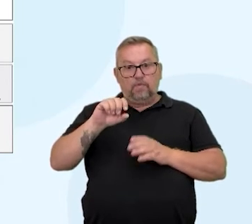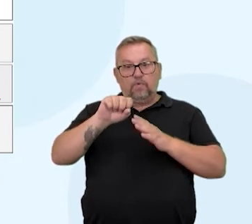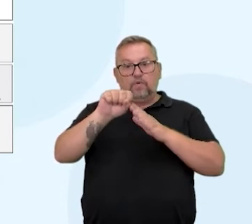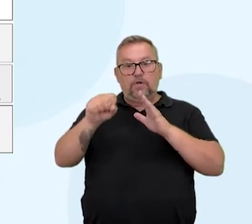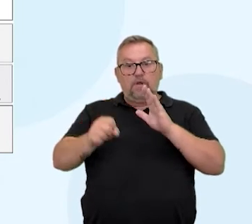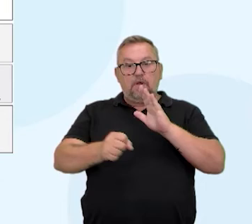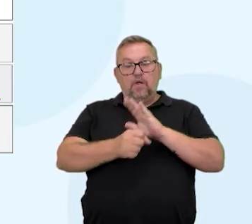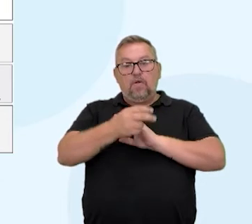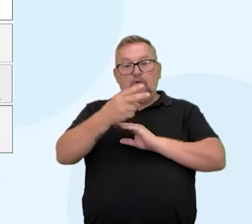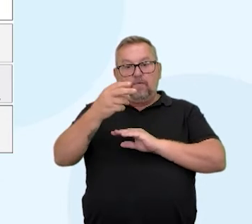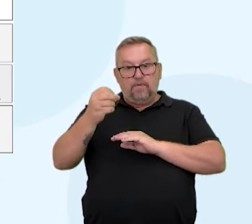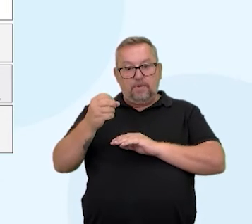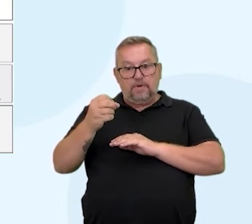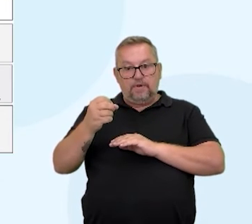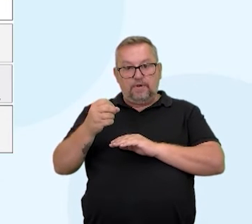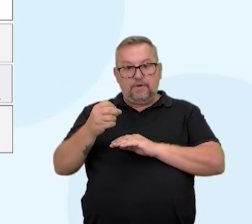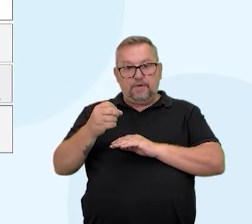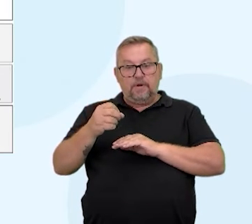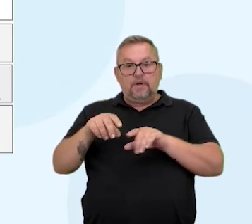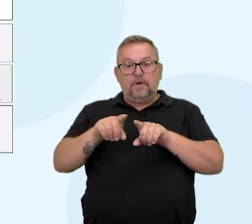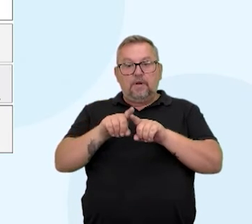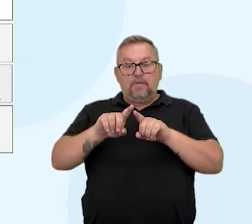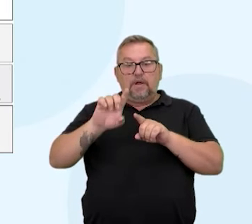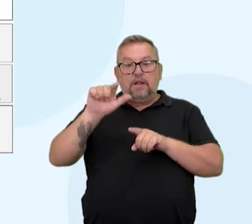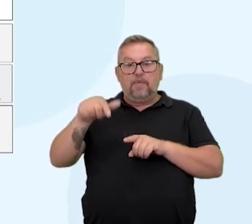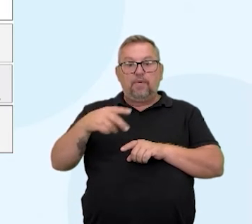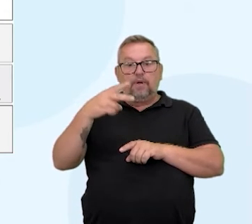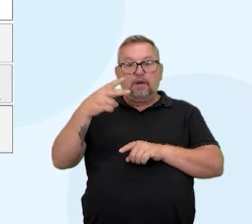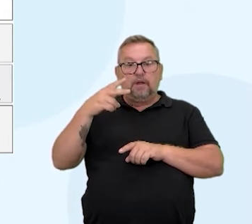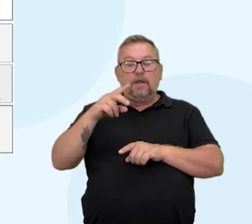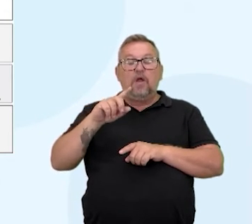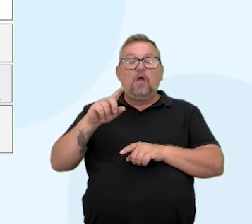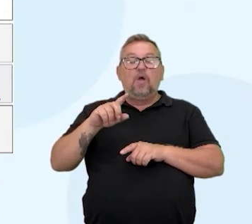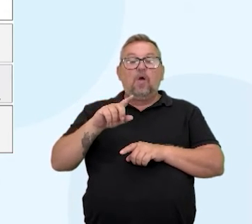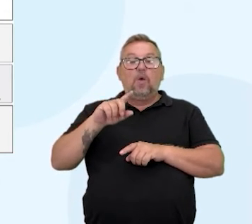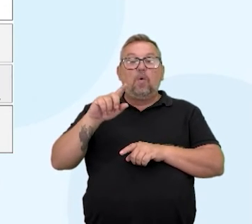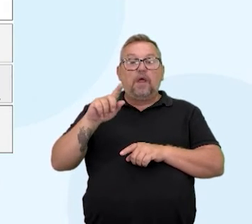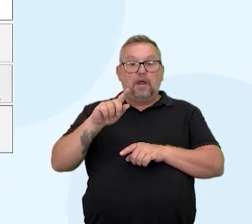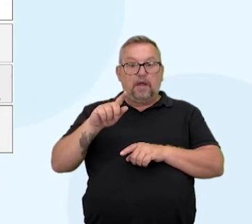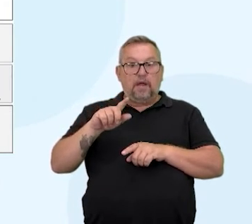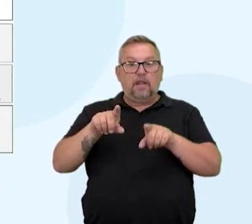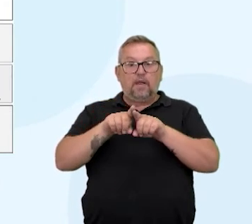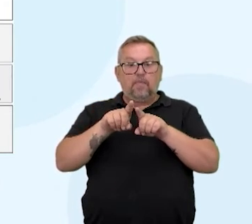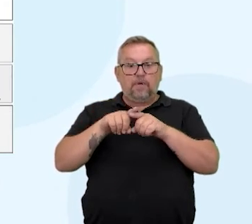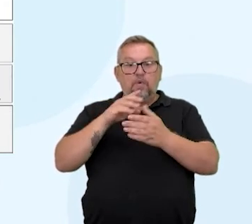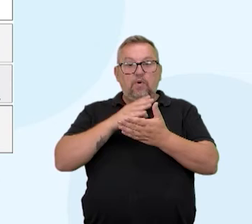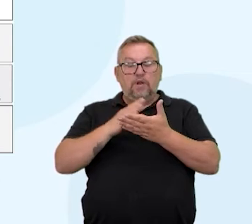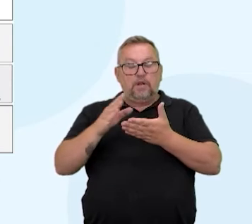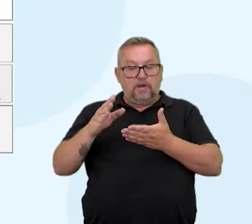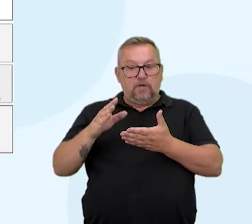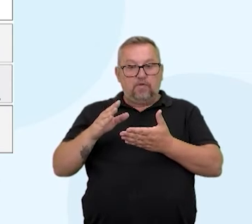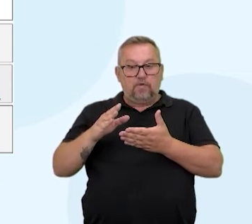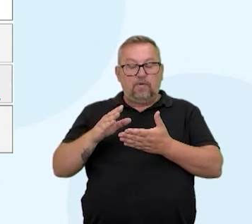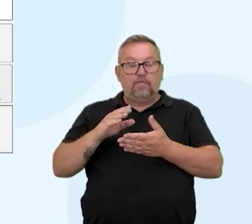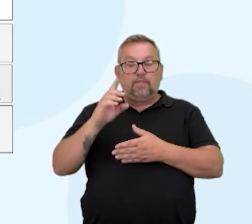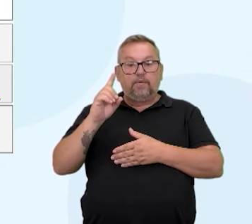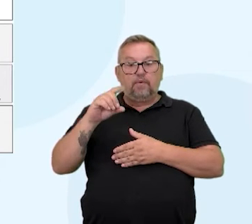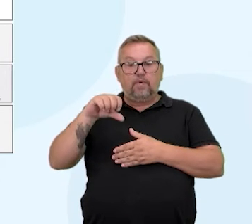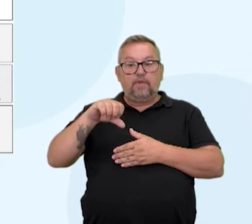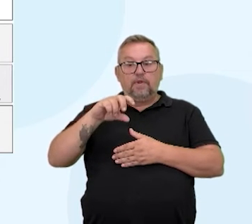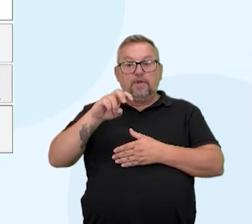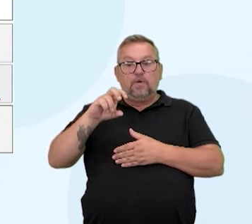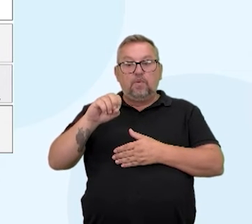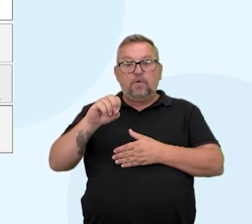XX e principalmente pós Segunda Guerra Mundial e no início aí da Guerra Fria, né, a partir aí da década de